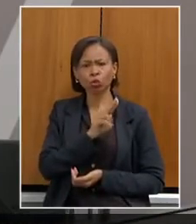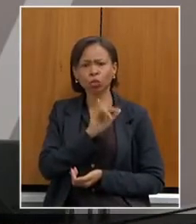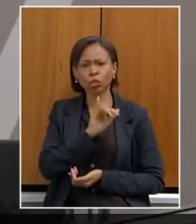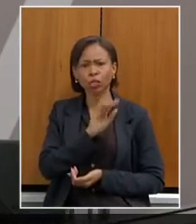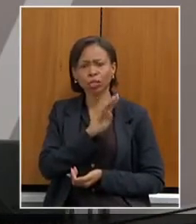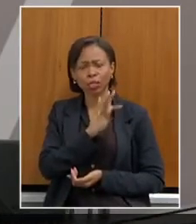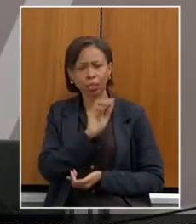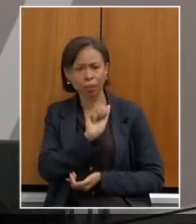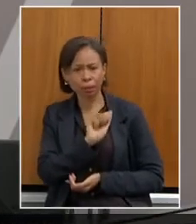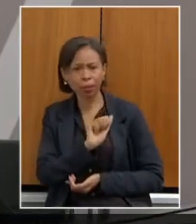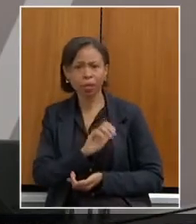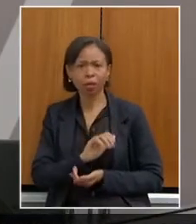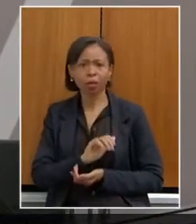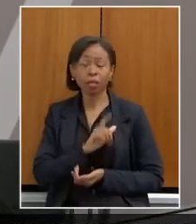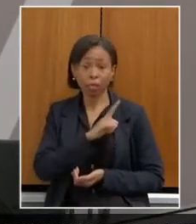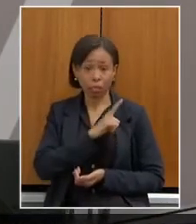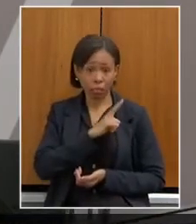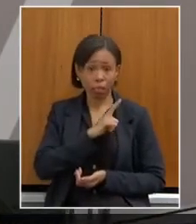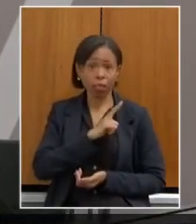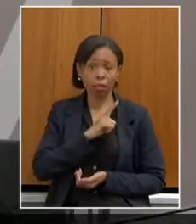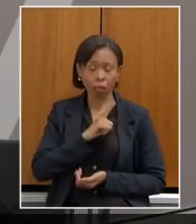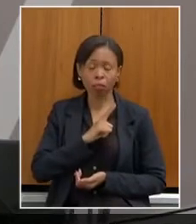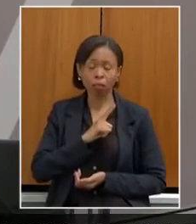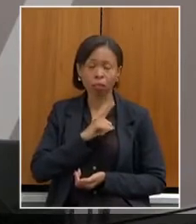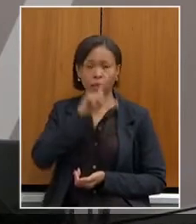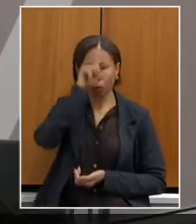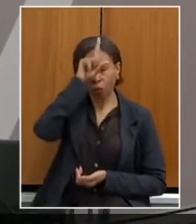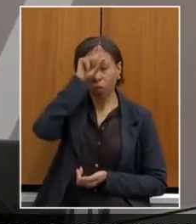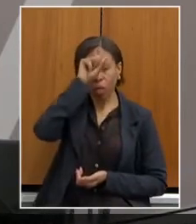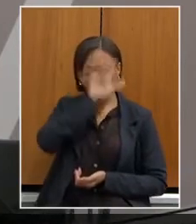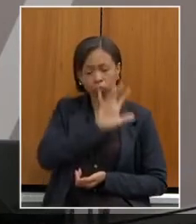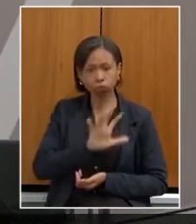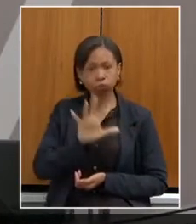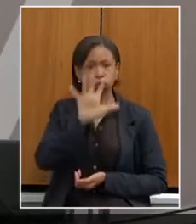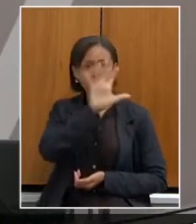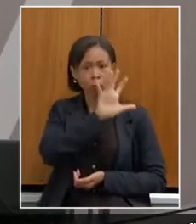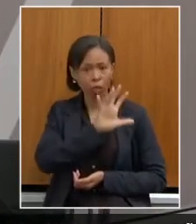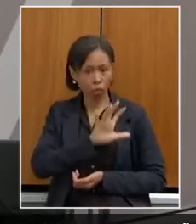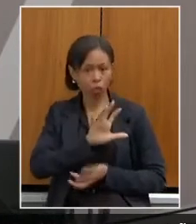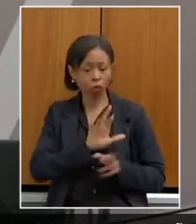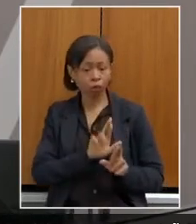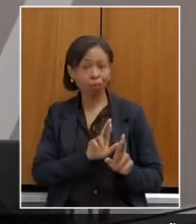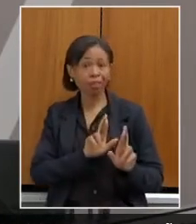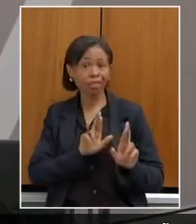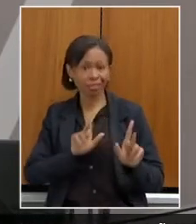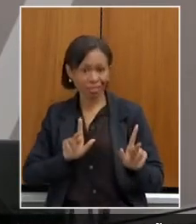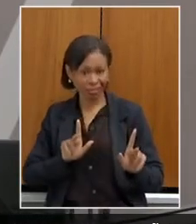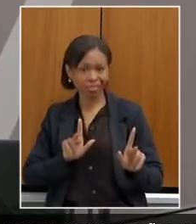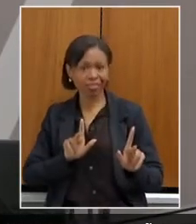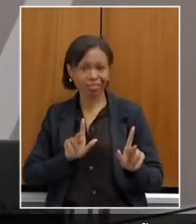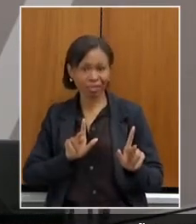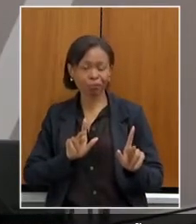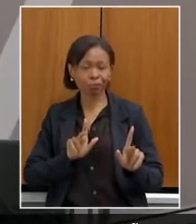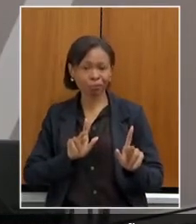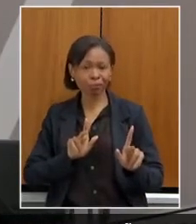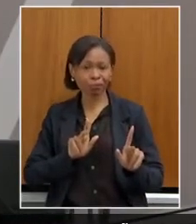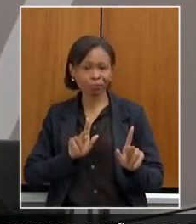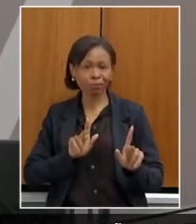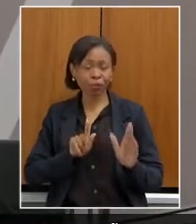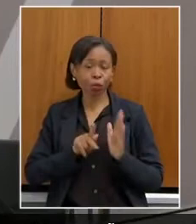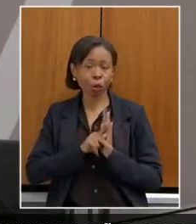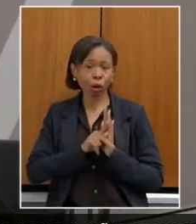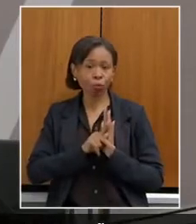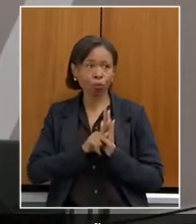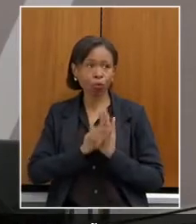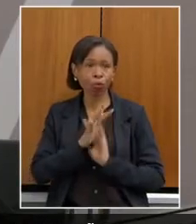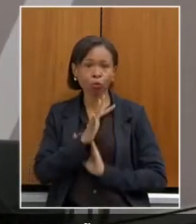um hospital regional diferenciado liderado pelo nosso provedor Fernando